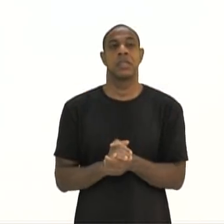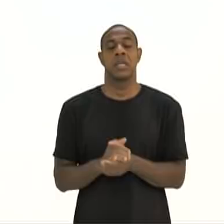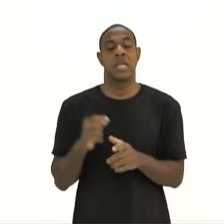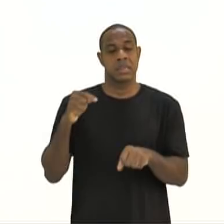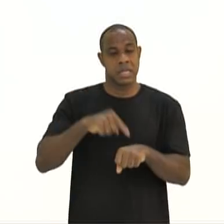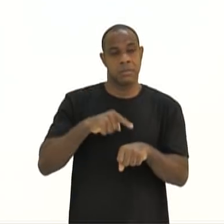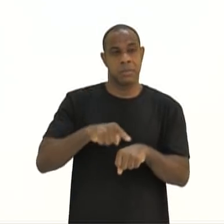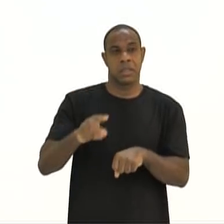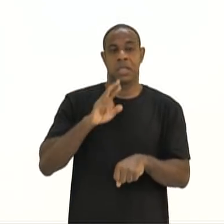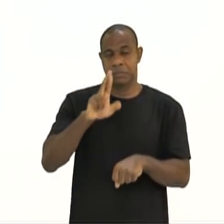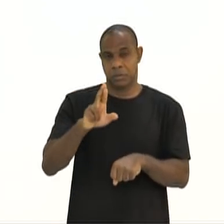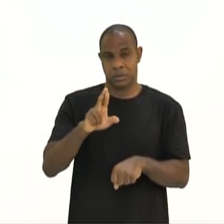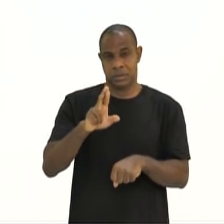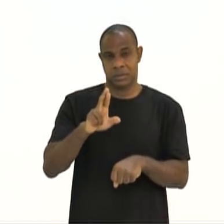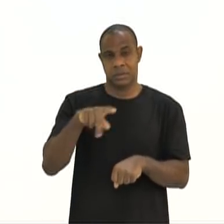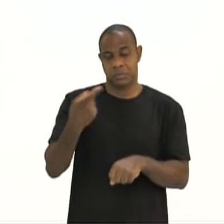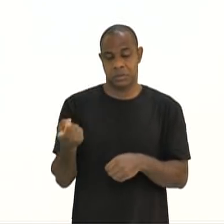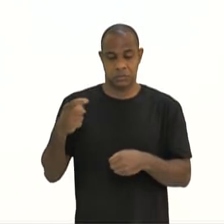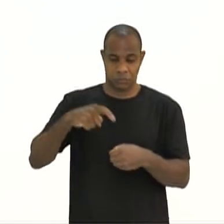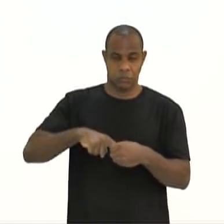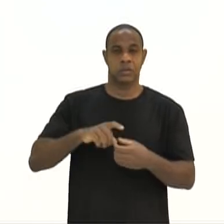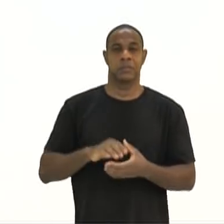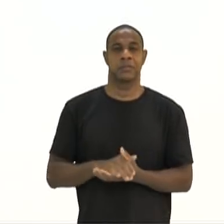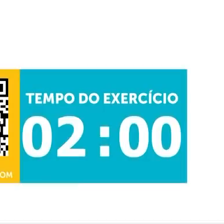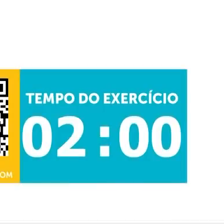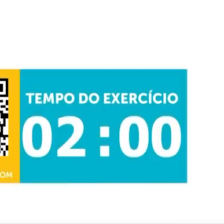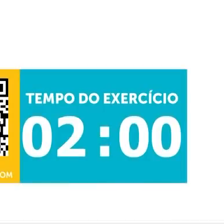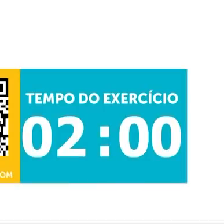responderem a mais essa atividade.